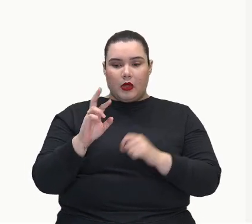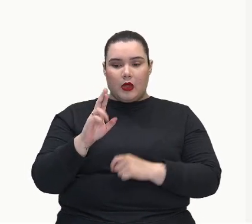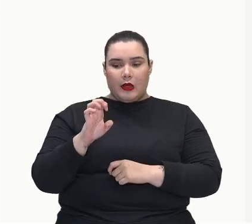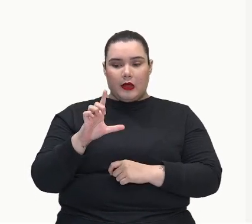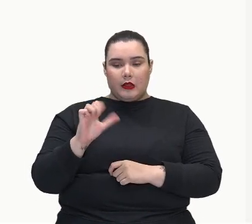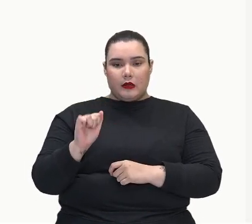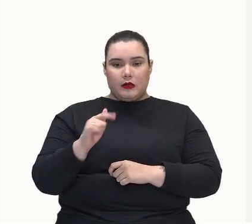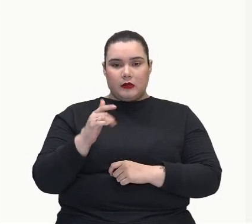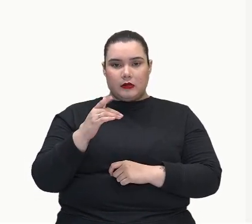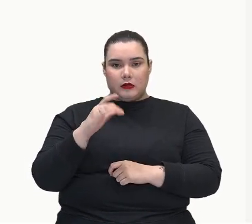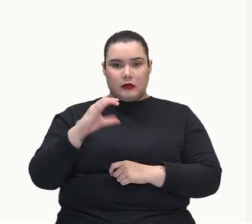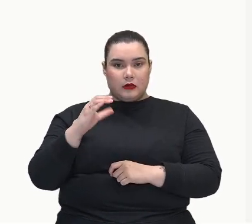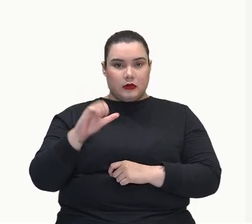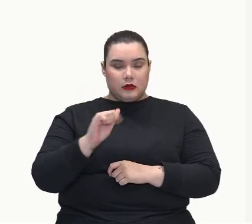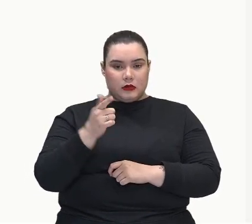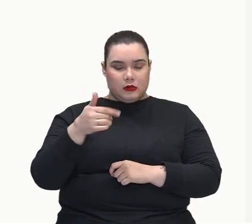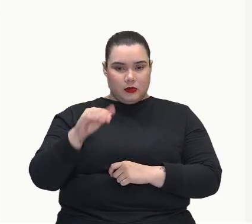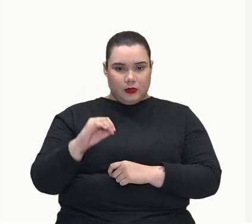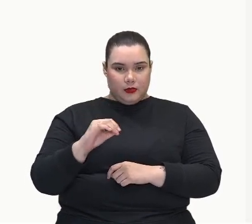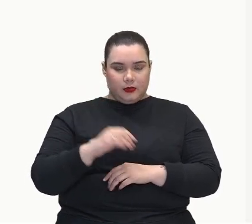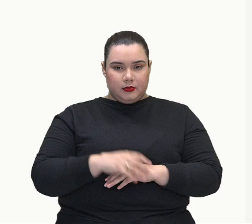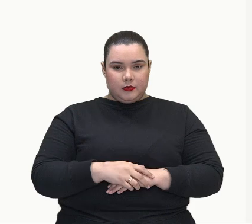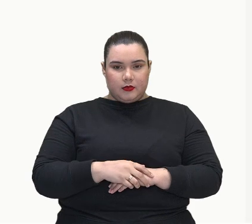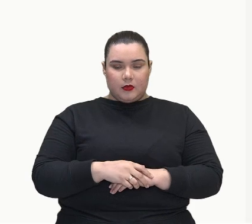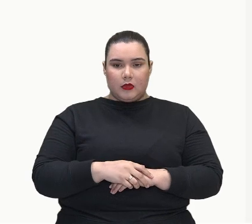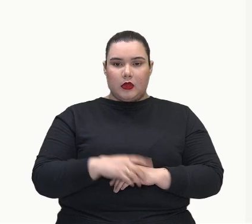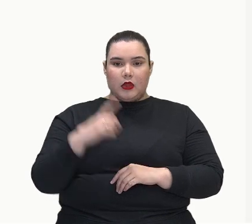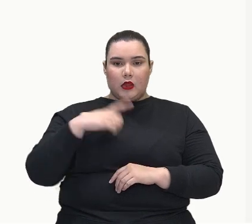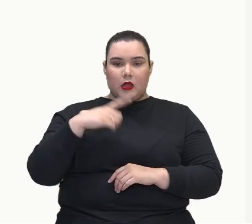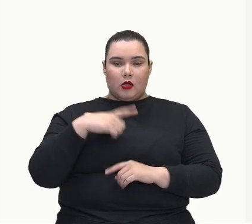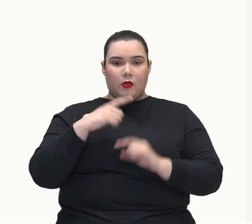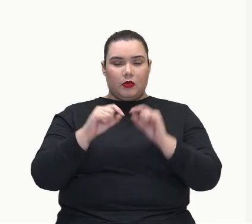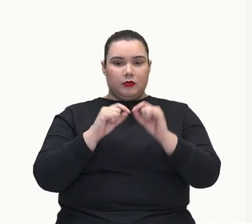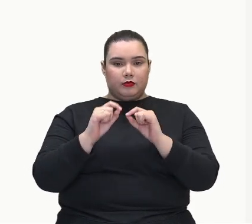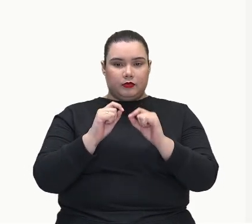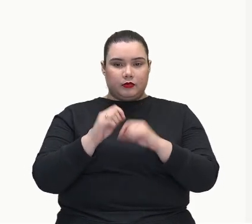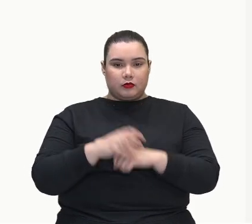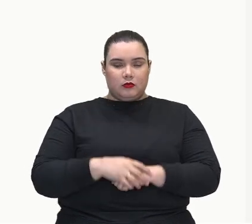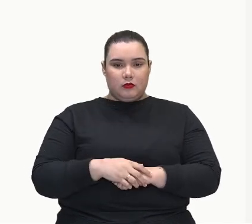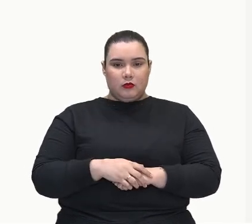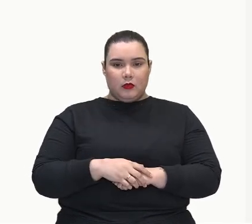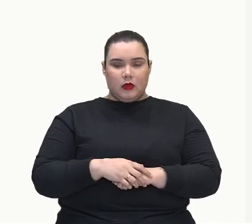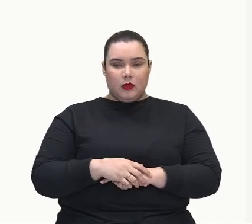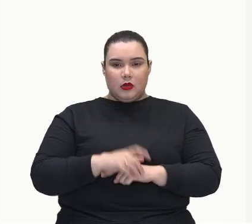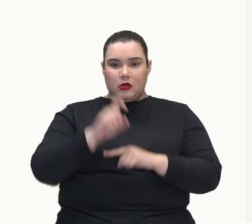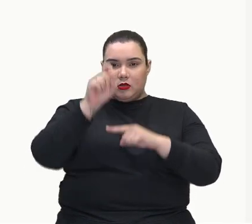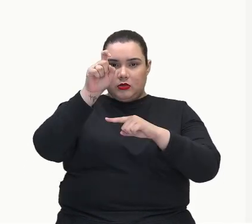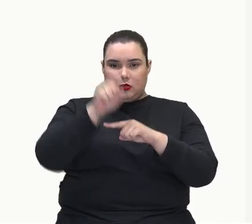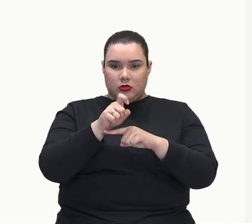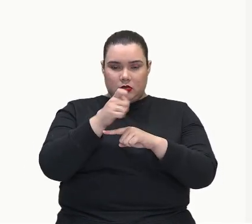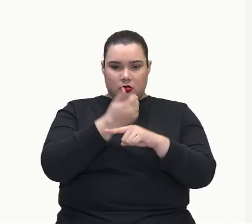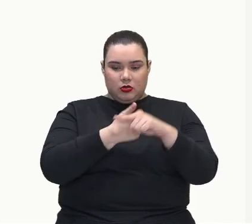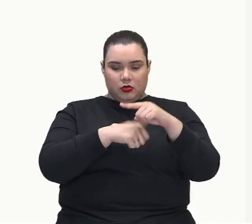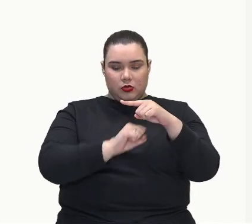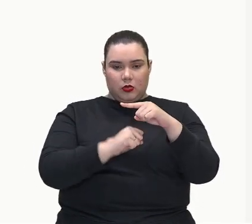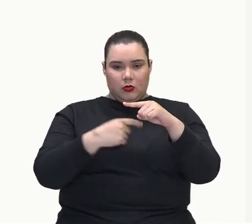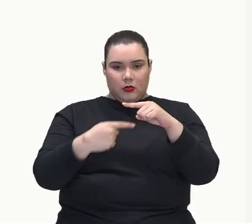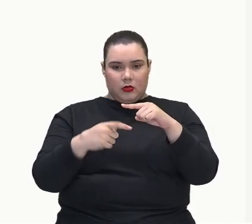Olha só, nós temos que x está para 18 menos